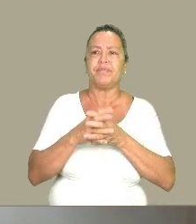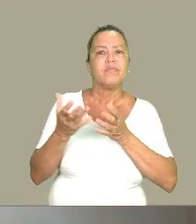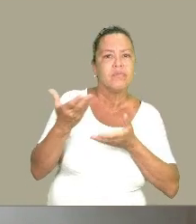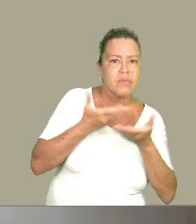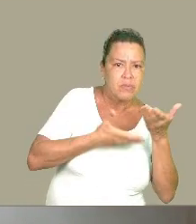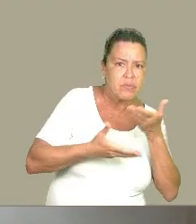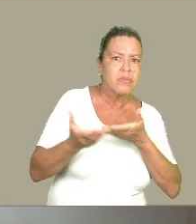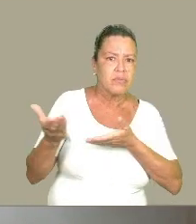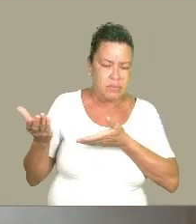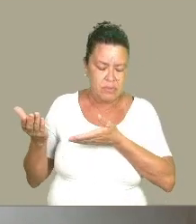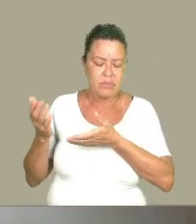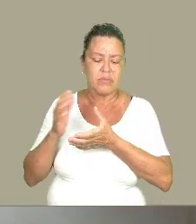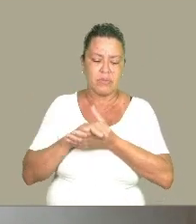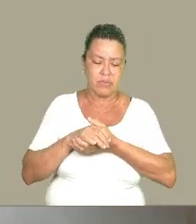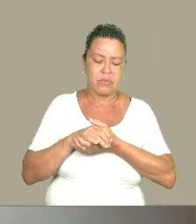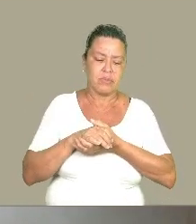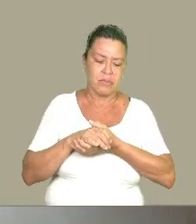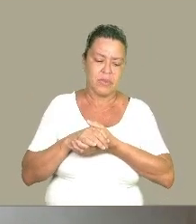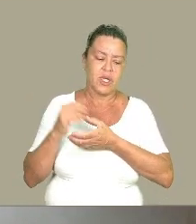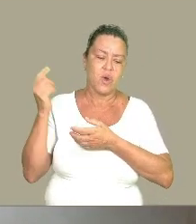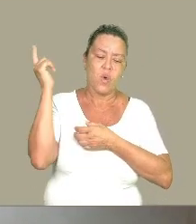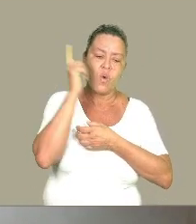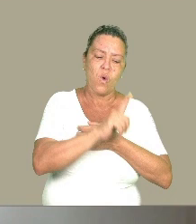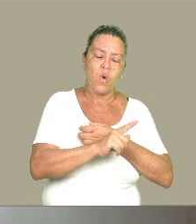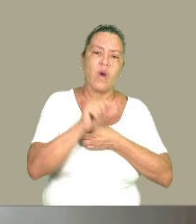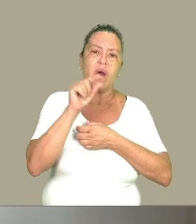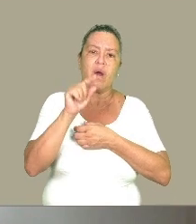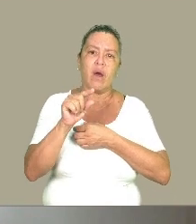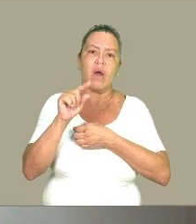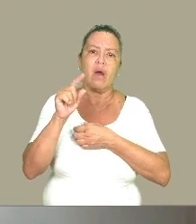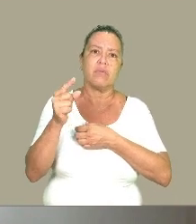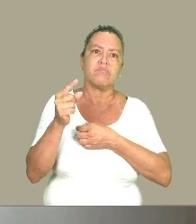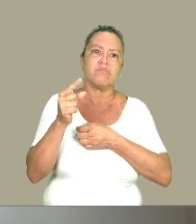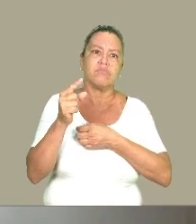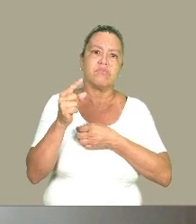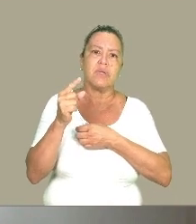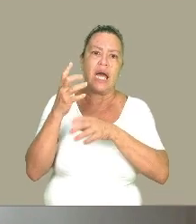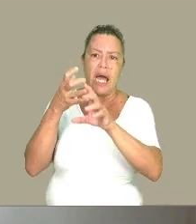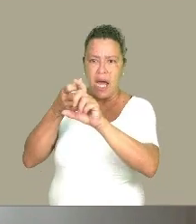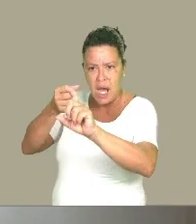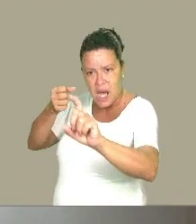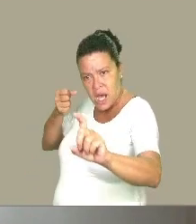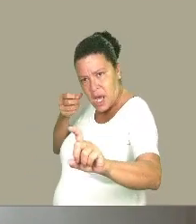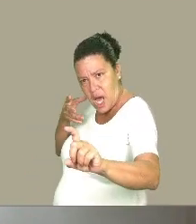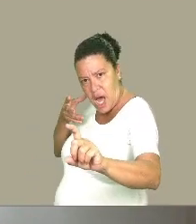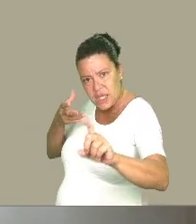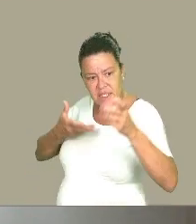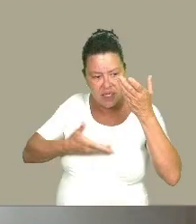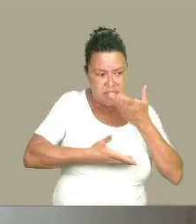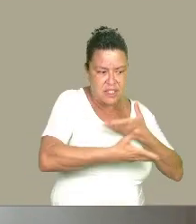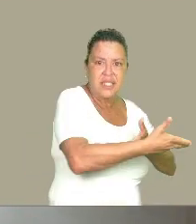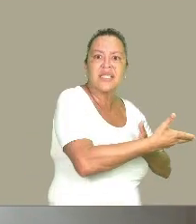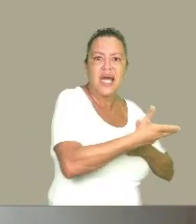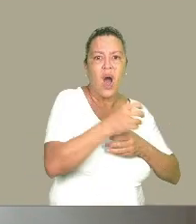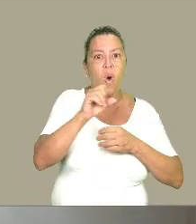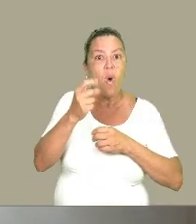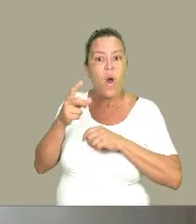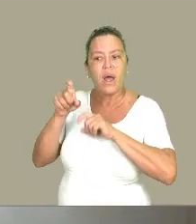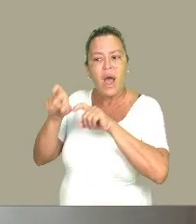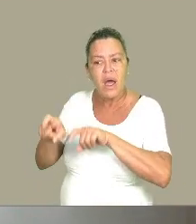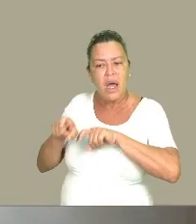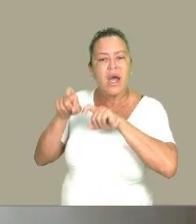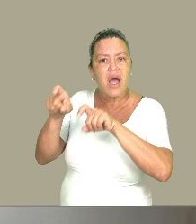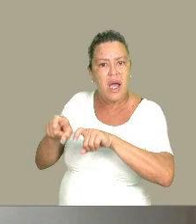compartilhar aquilo que conseguia conquistar, seja através da caça, depois com a agricultura, passando a se reunir